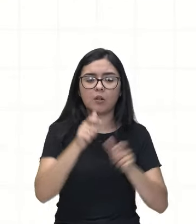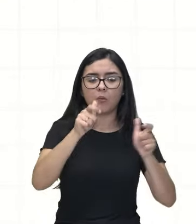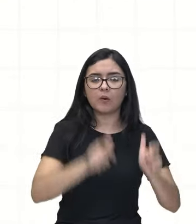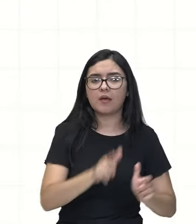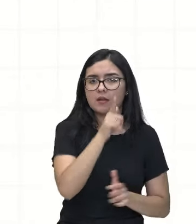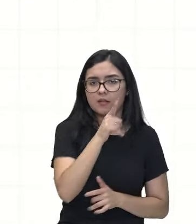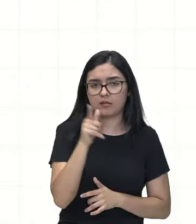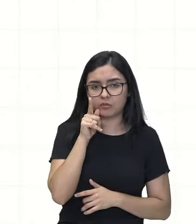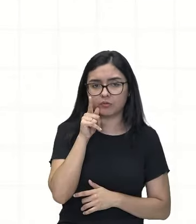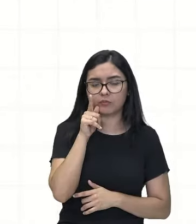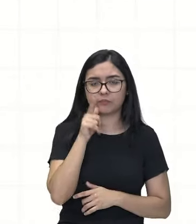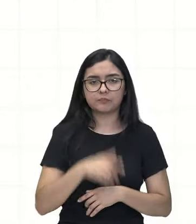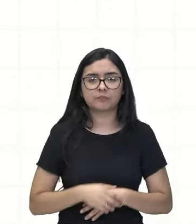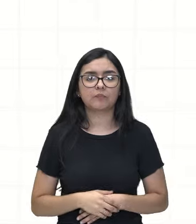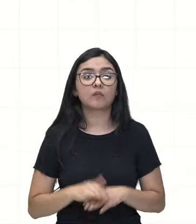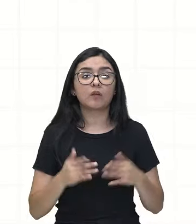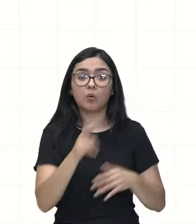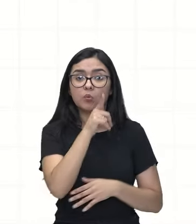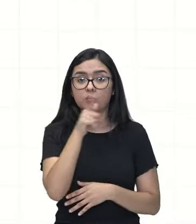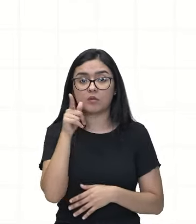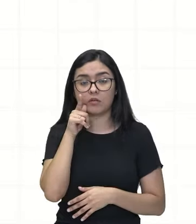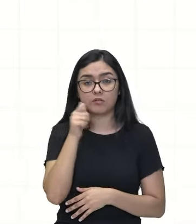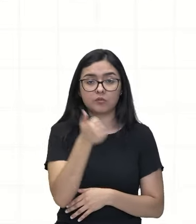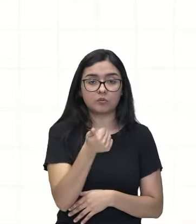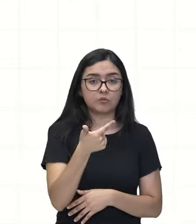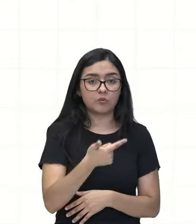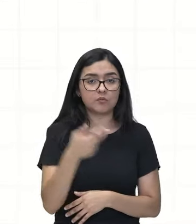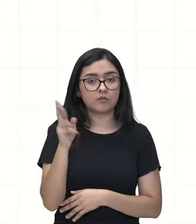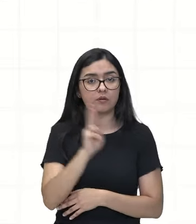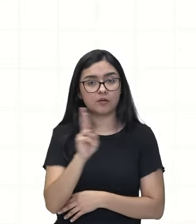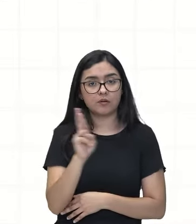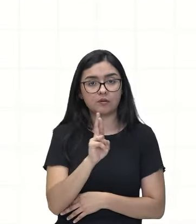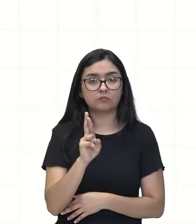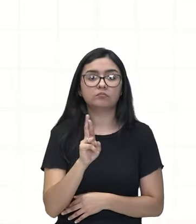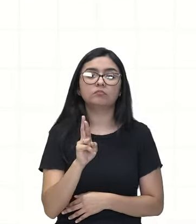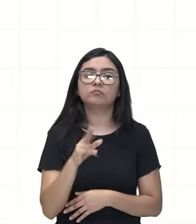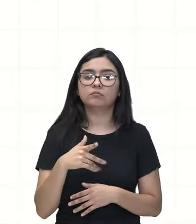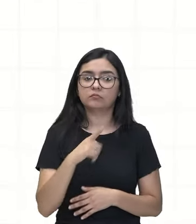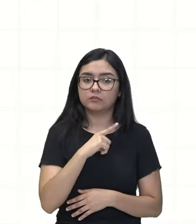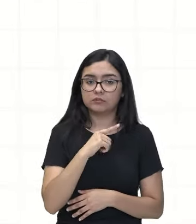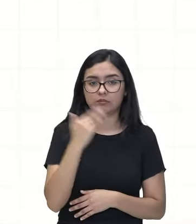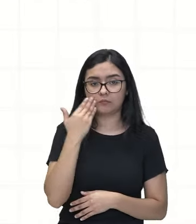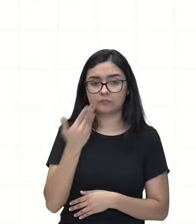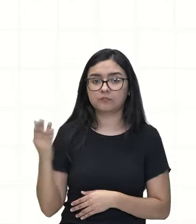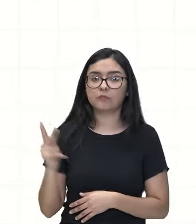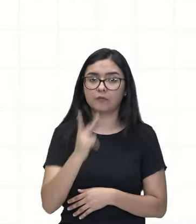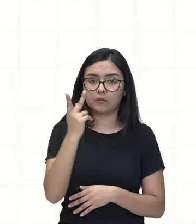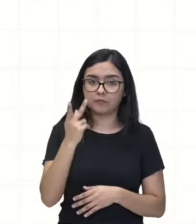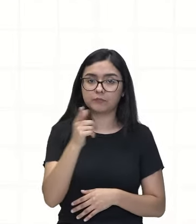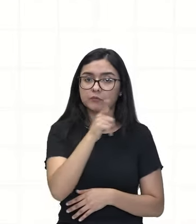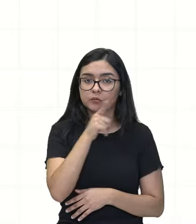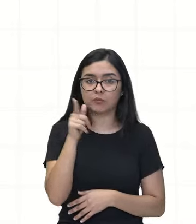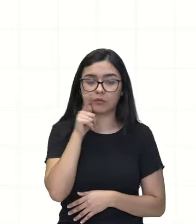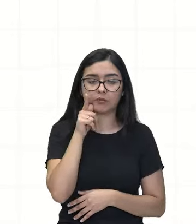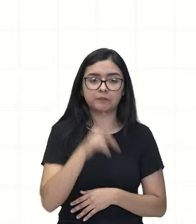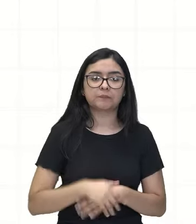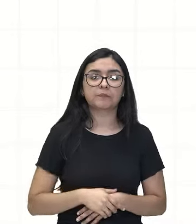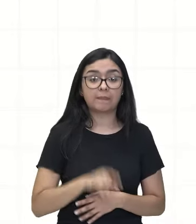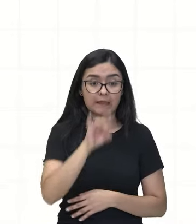caminho. O lanche custa R$12. Então temos aqui o valor do lanche, R$12 por